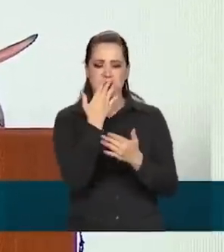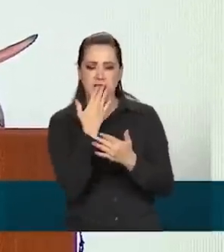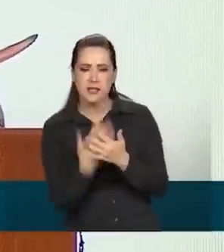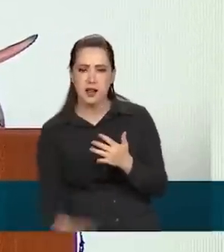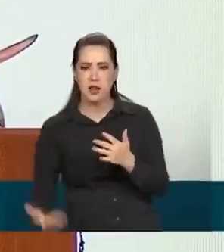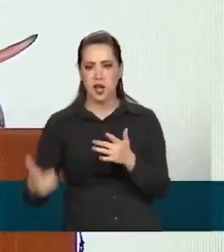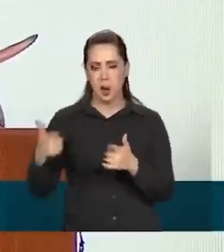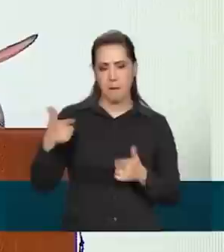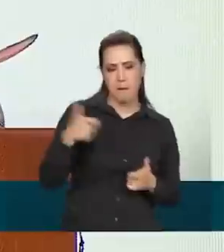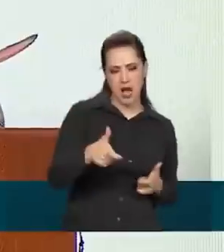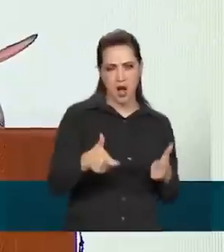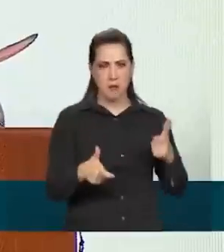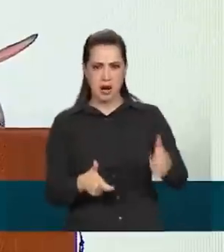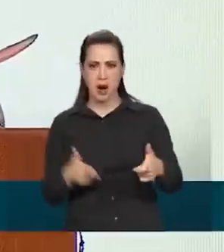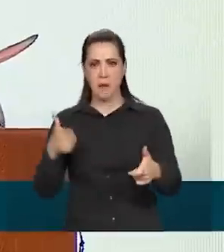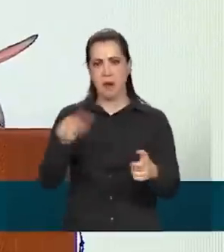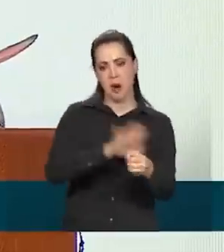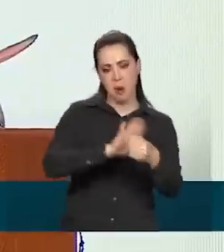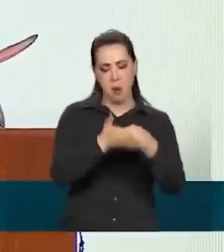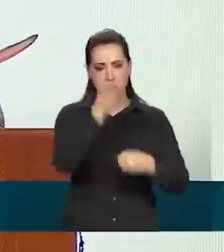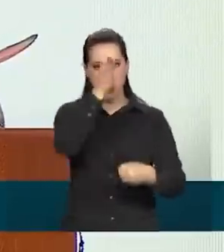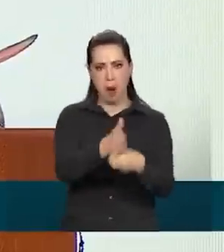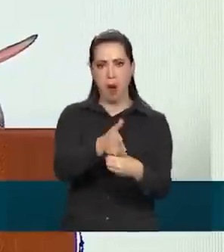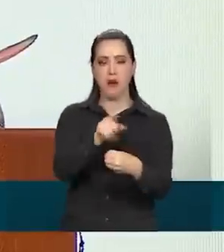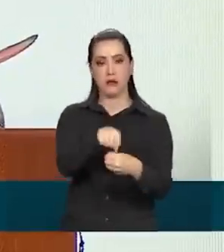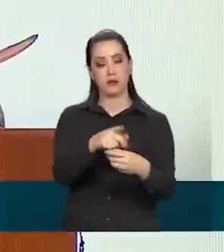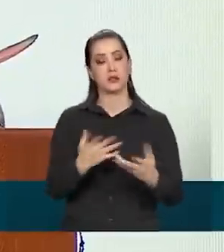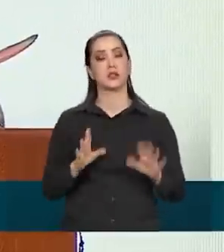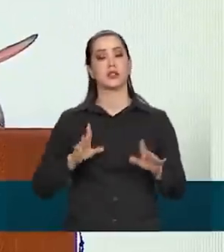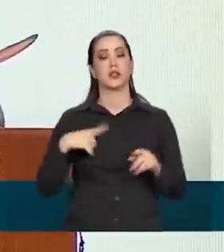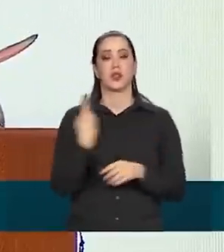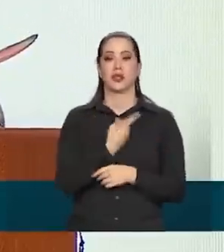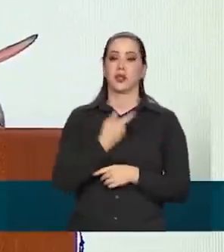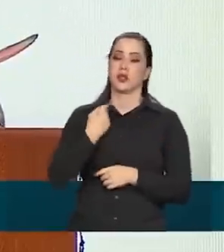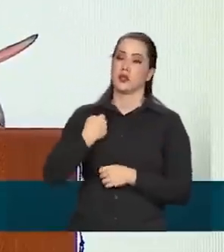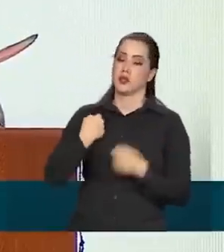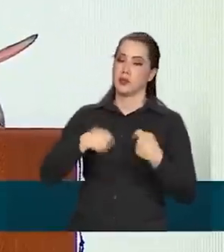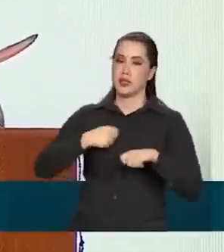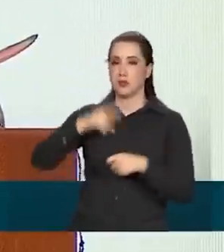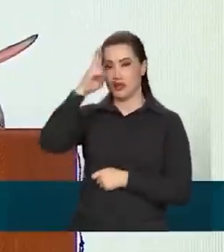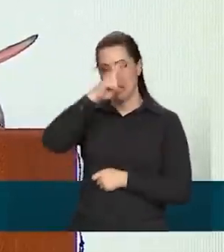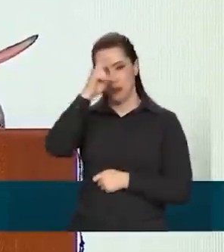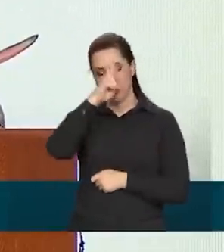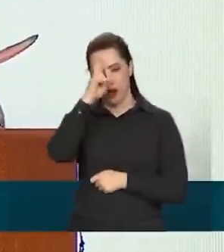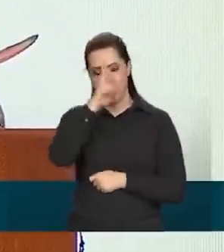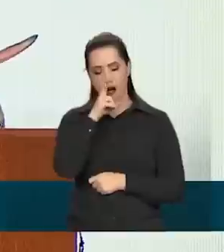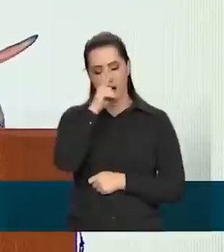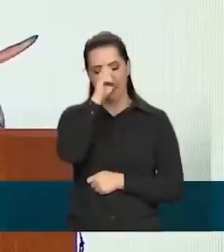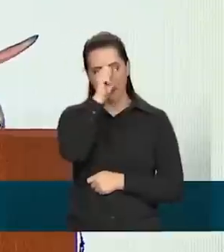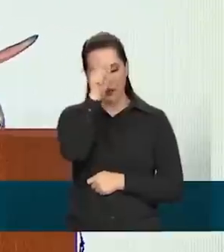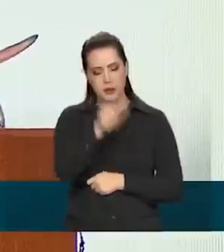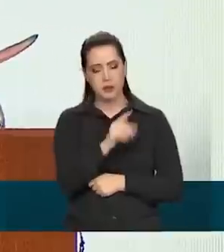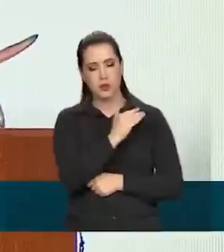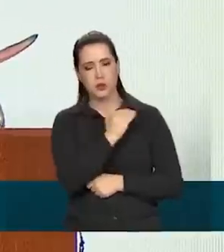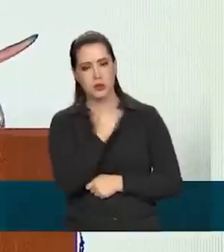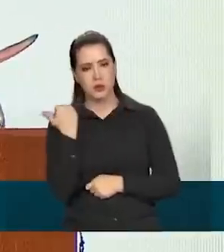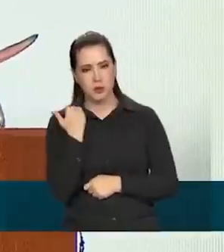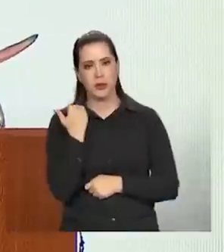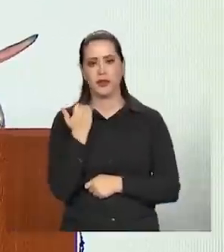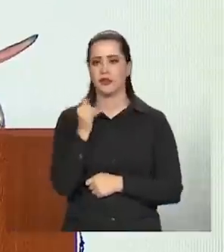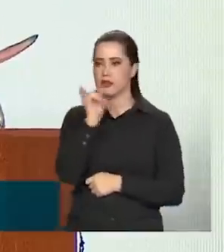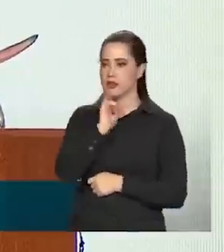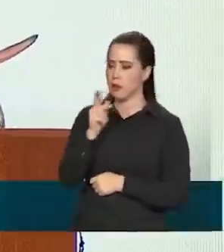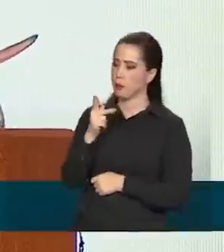indígena. Lembremos a força daqueles que tombaram na luta, como Paulo Paulino